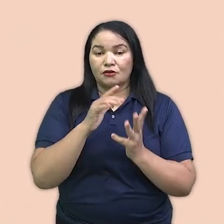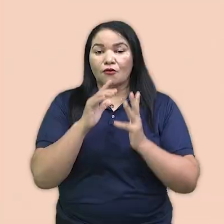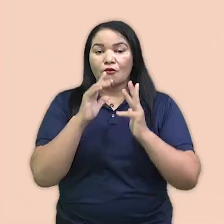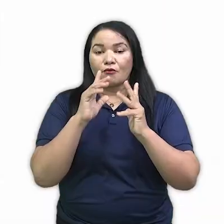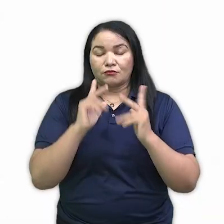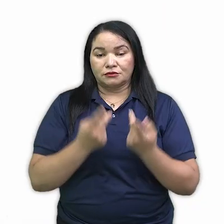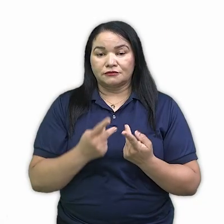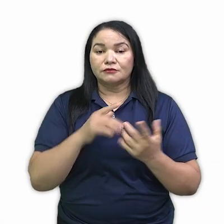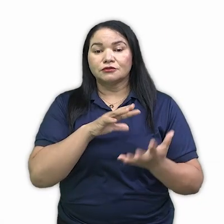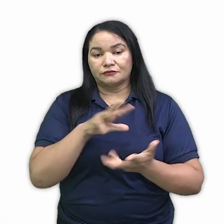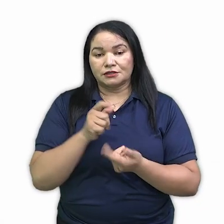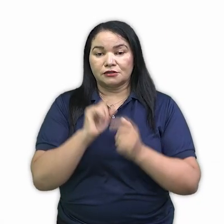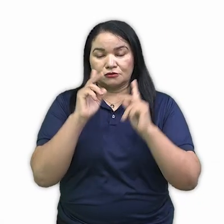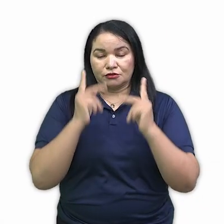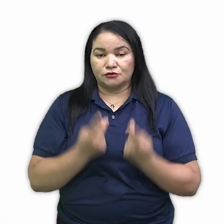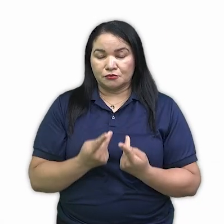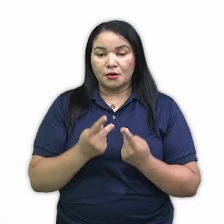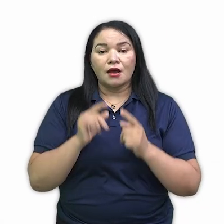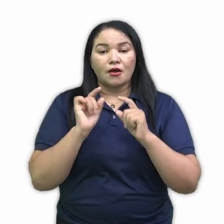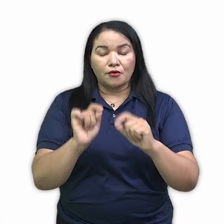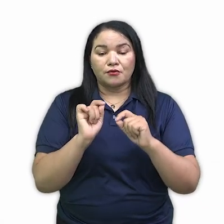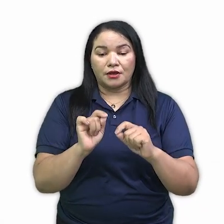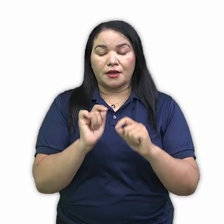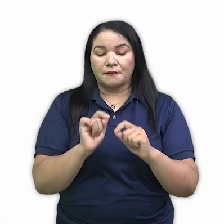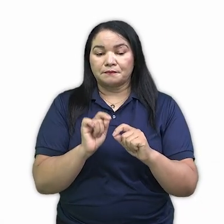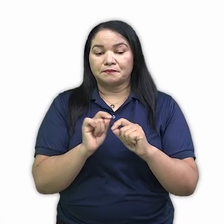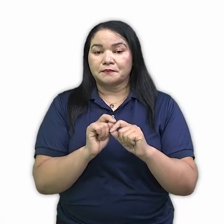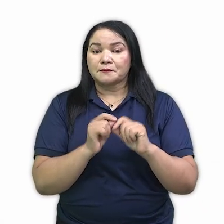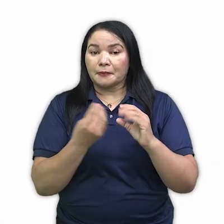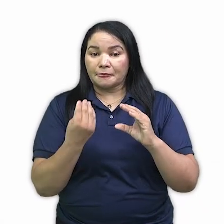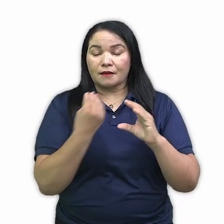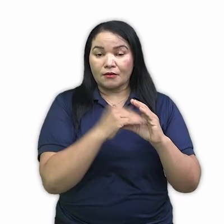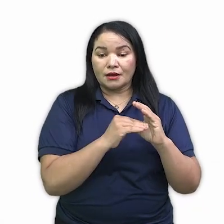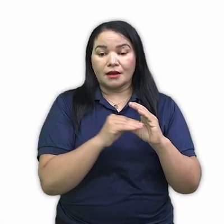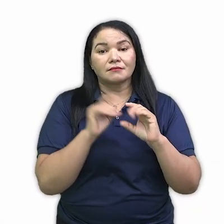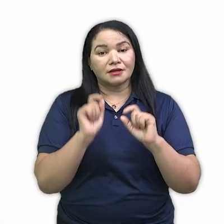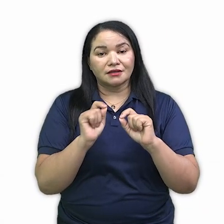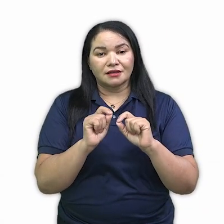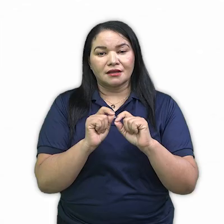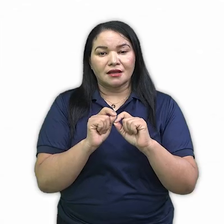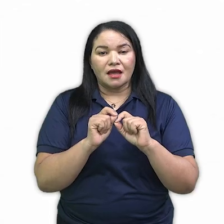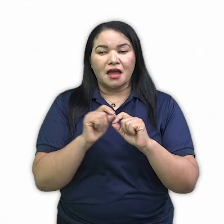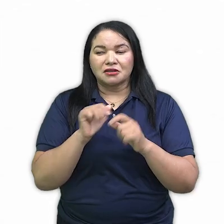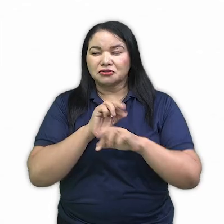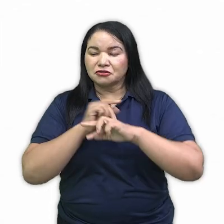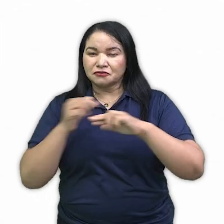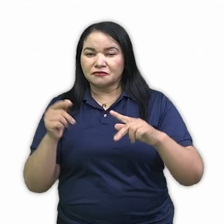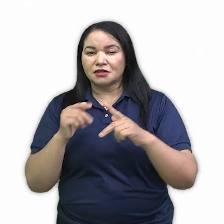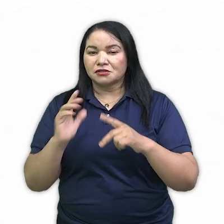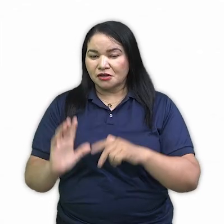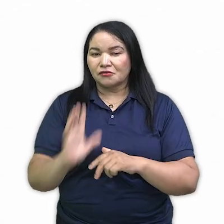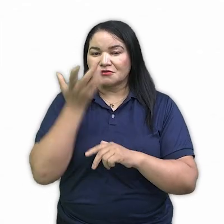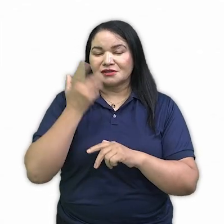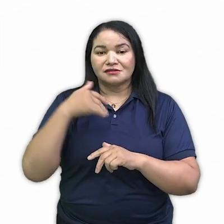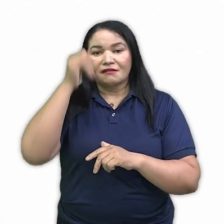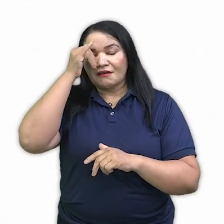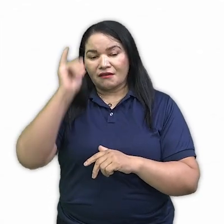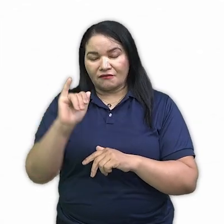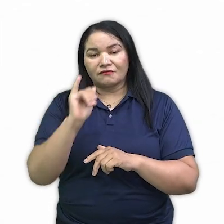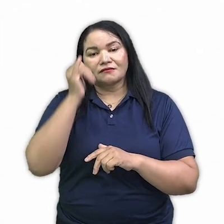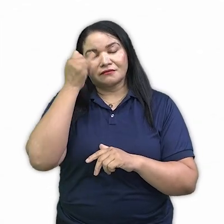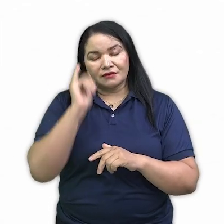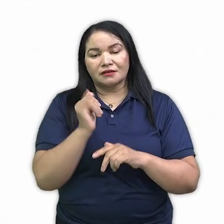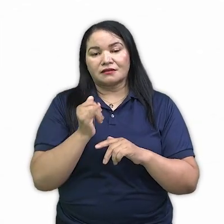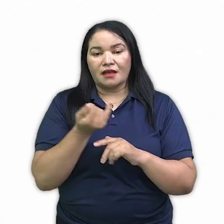Declaração Universal dos Direitos Humanos, justamente para evitar o quê? Evitar tantas coisas que vinham acontecendo na nossa e